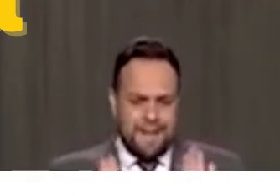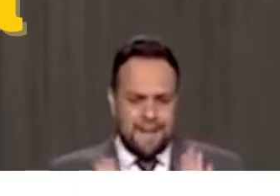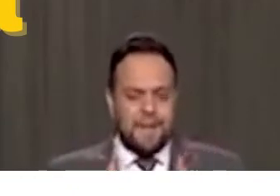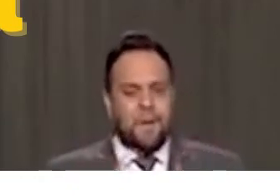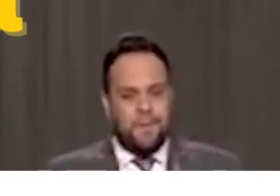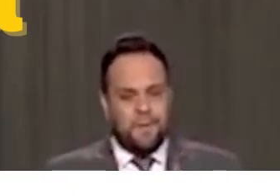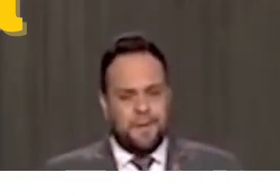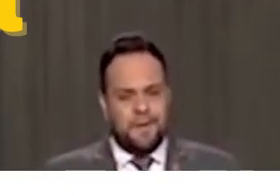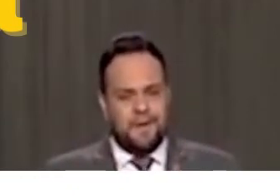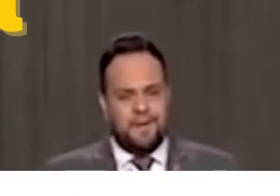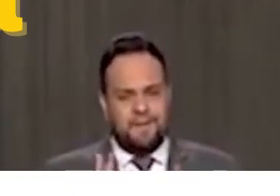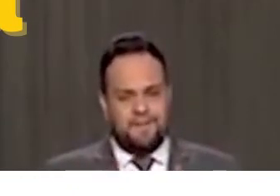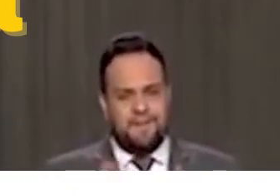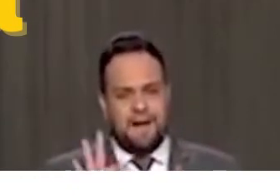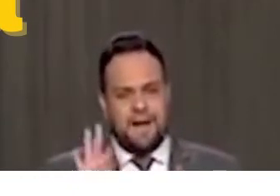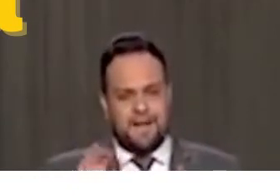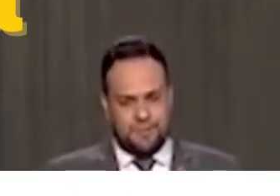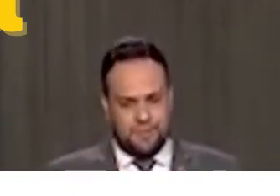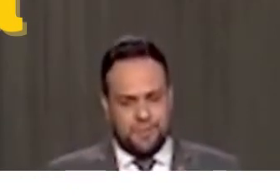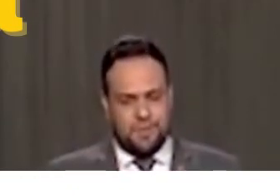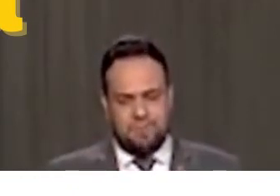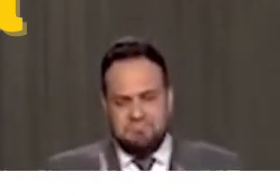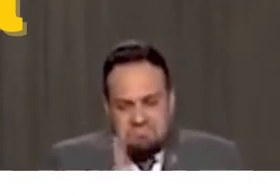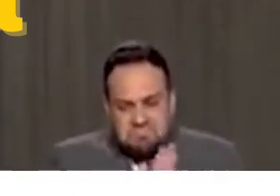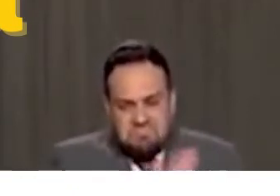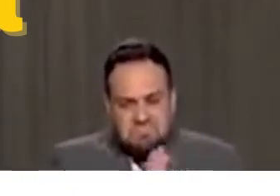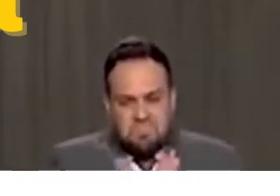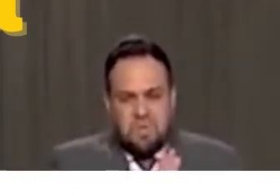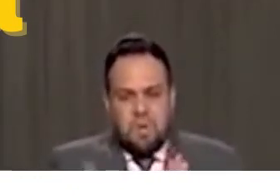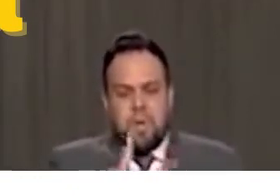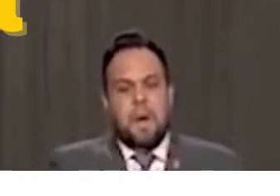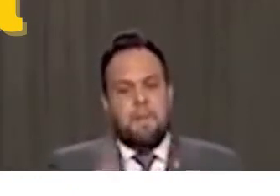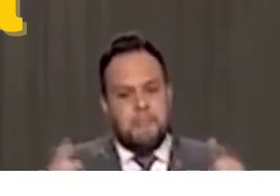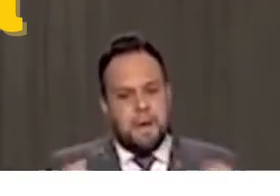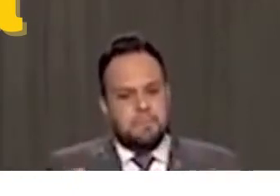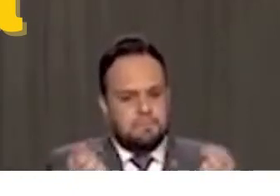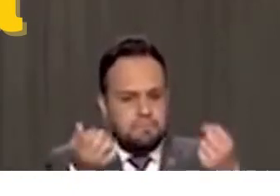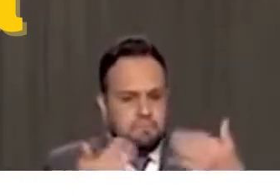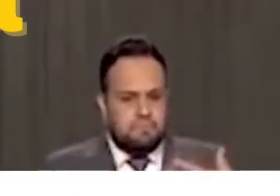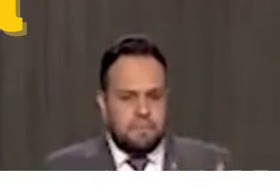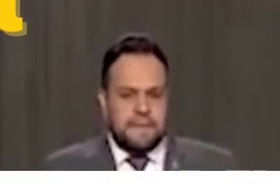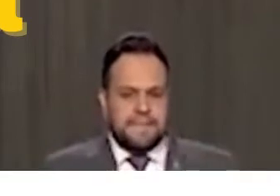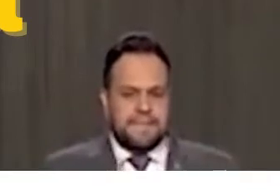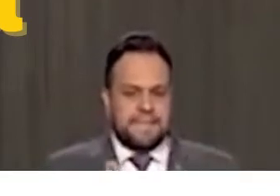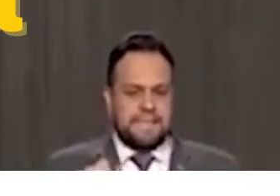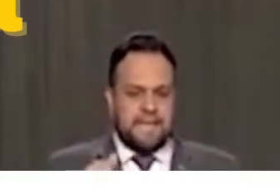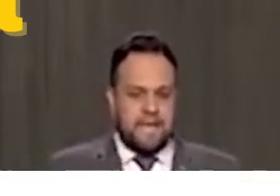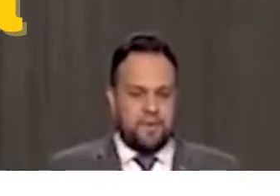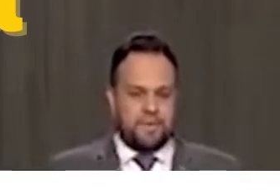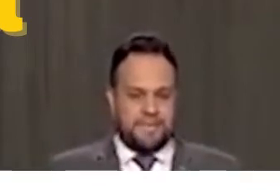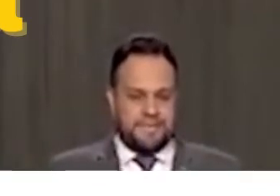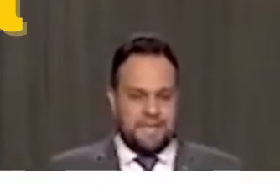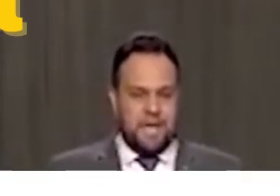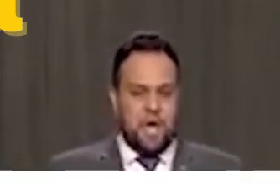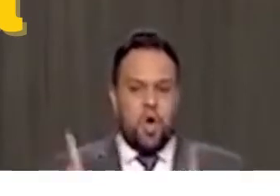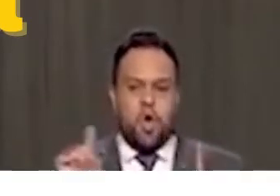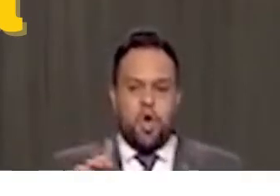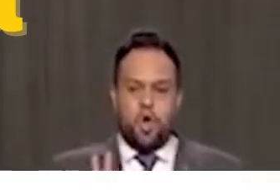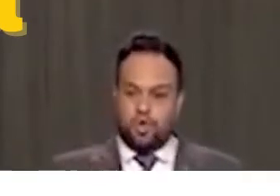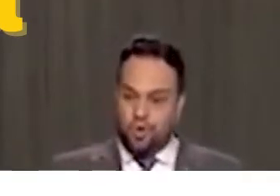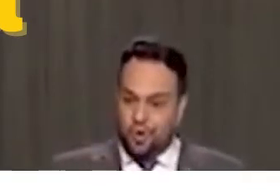fatos. E fatos você não tem que questionar. Mas falaria muito sobre Celso Daniel, Toninho do PT, presidente da